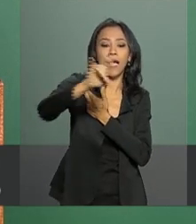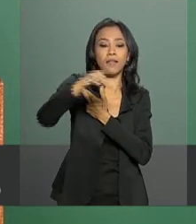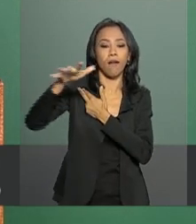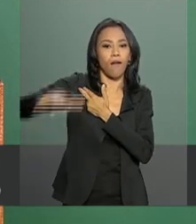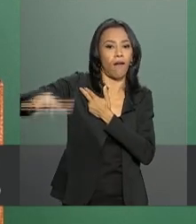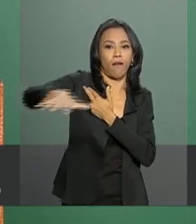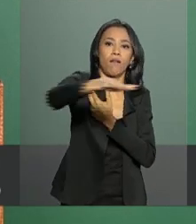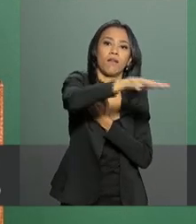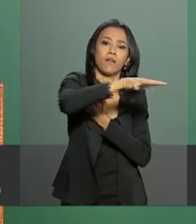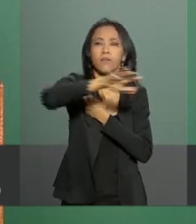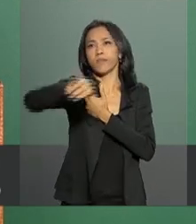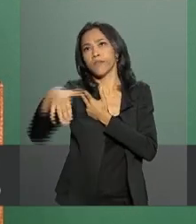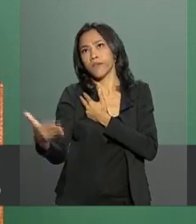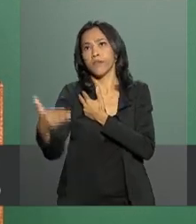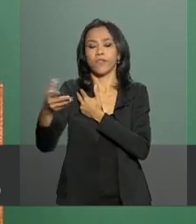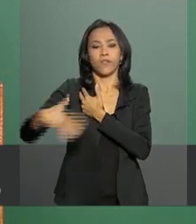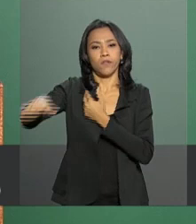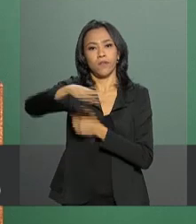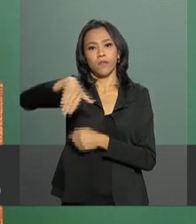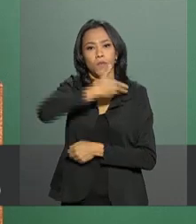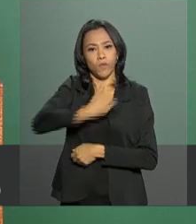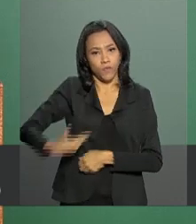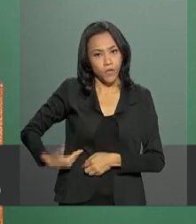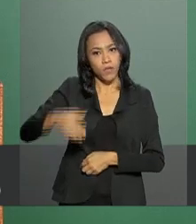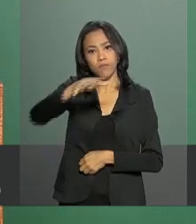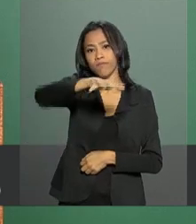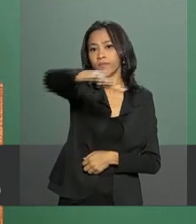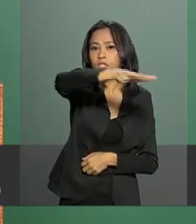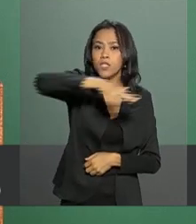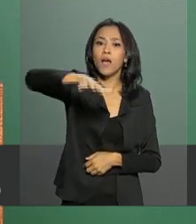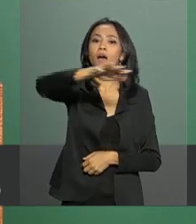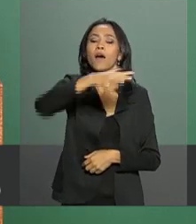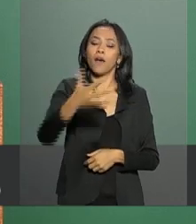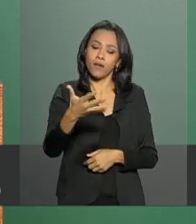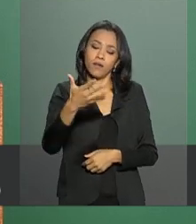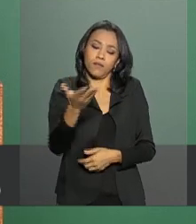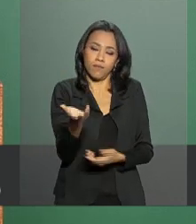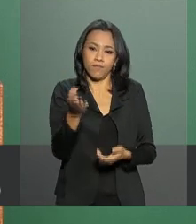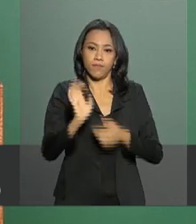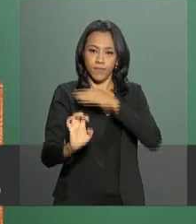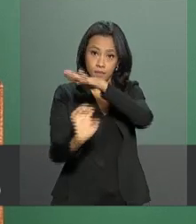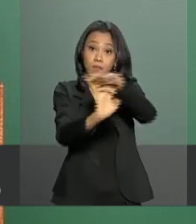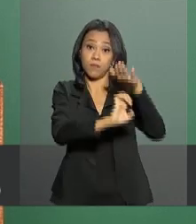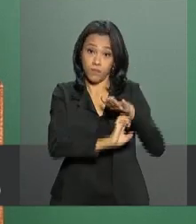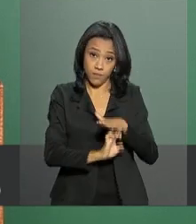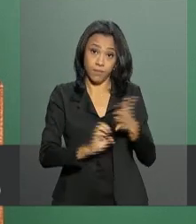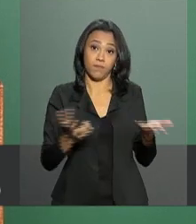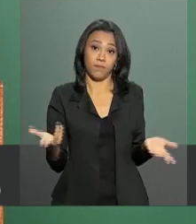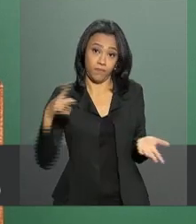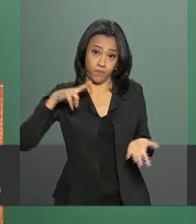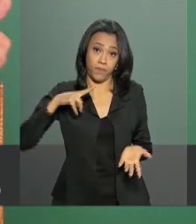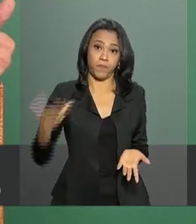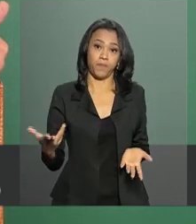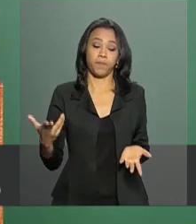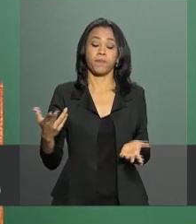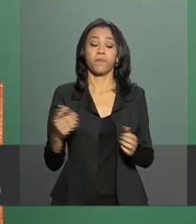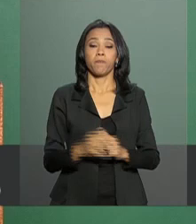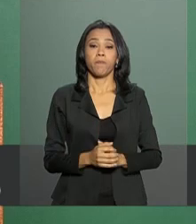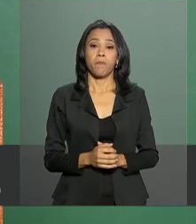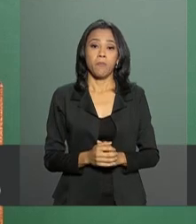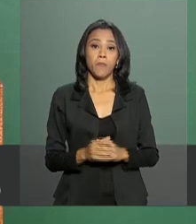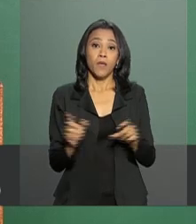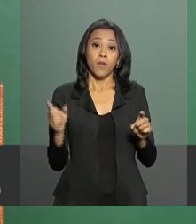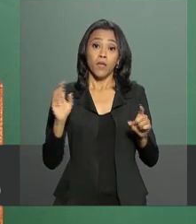sejam aqueles setores públicos sejam aqueles setores da iniciativa privada e no tocante